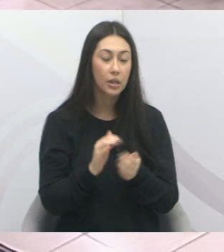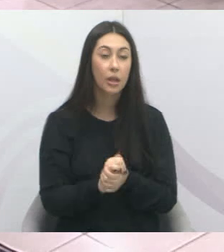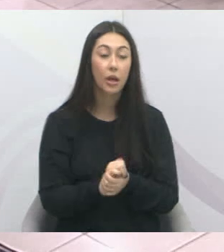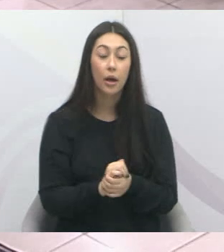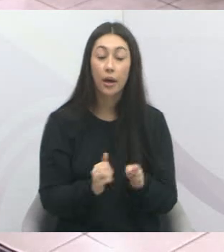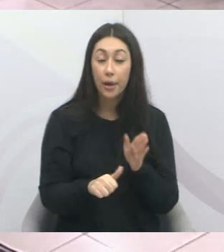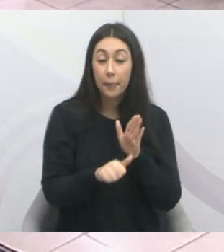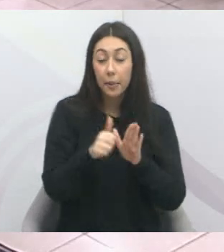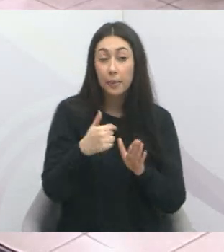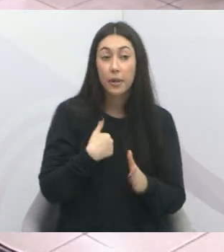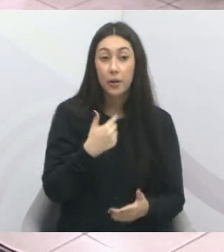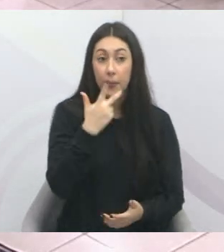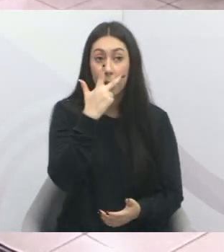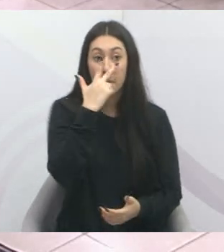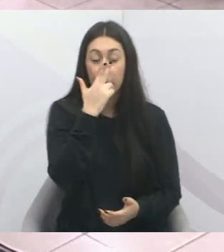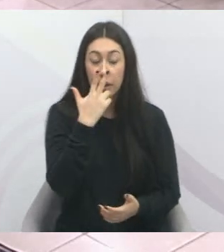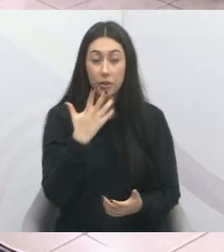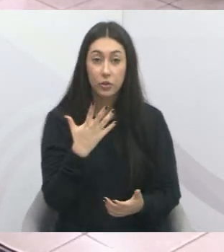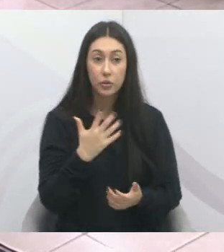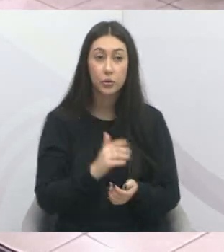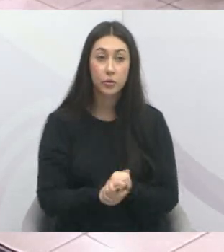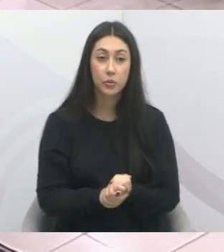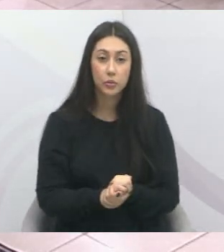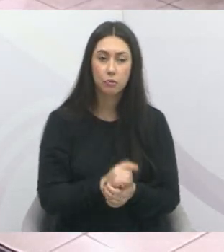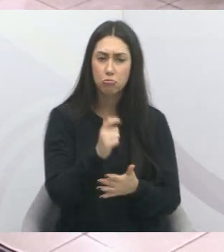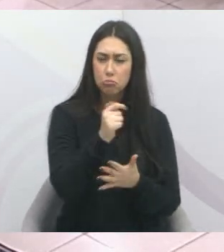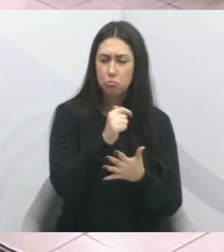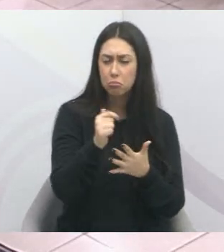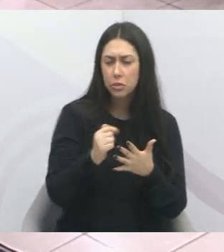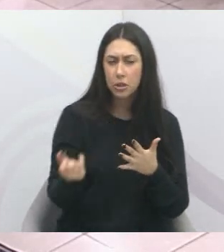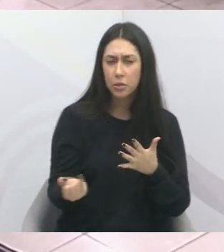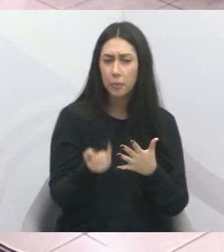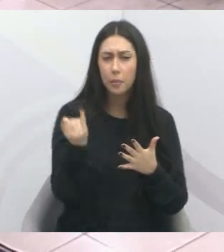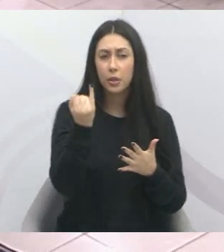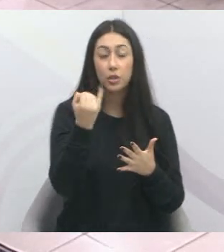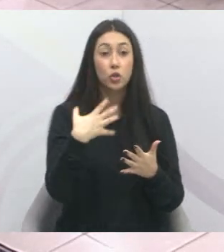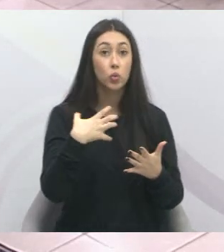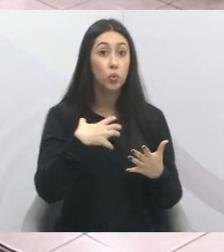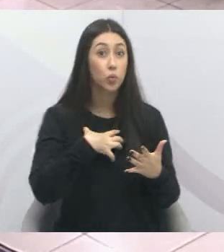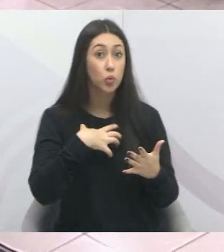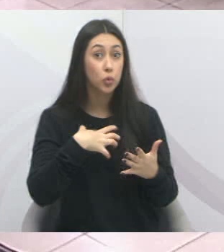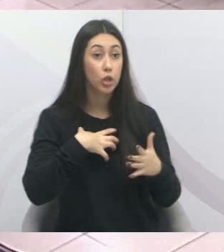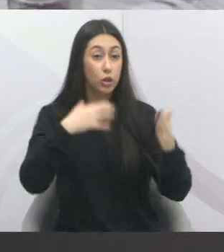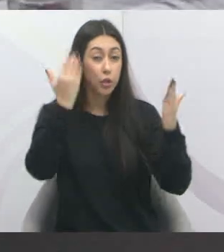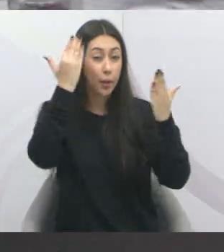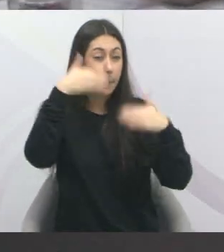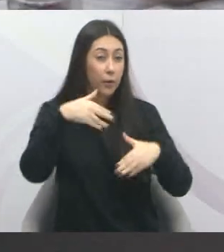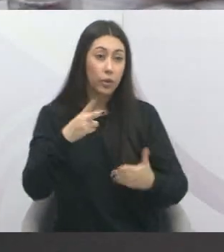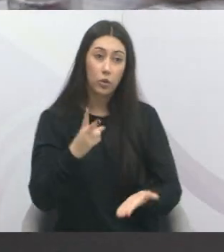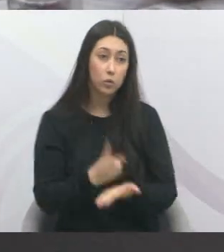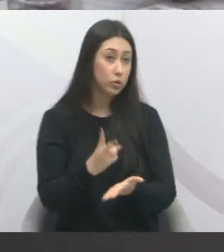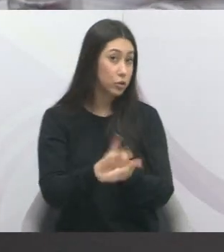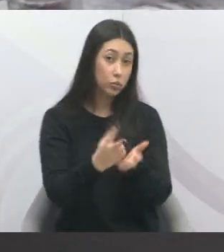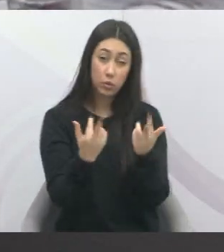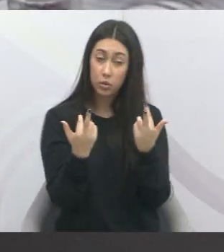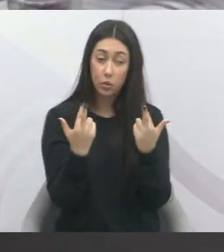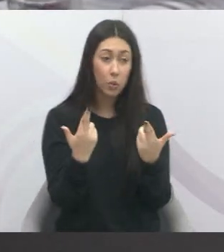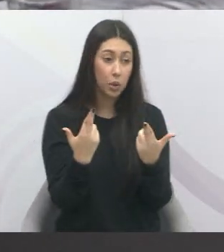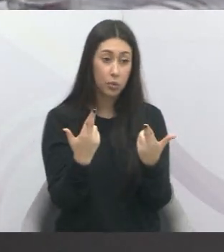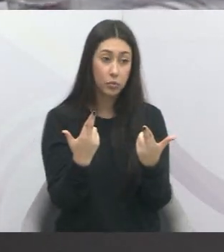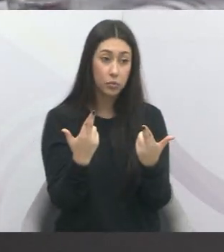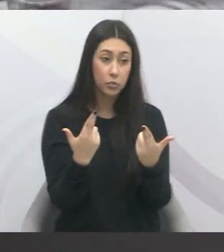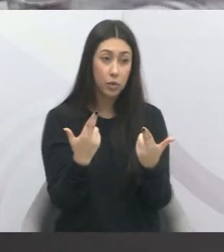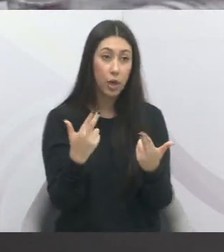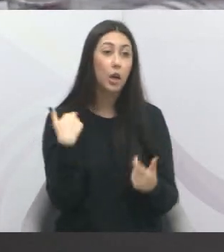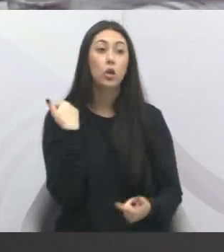Primeiro, eu acho que uma pontuação importante é que o modelo do processo seletivo continuou o mesmo. E que a nossa